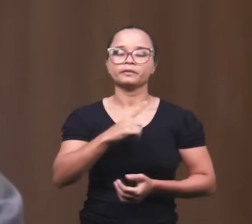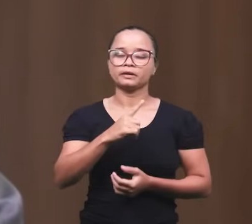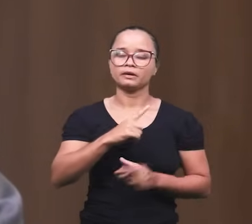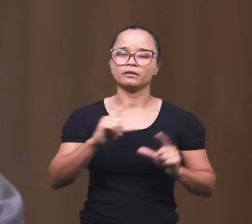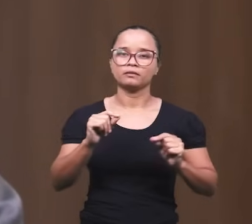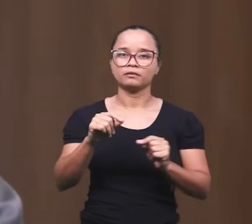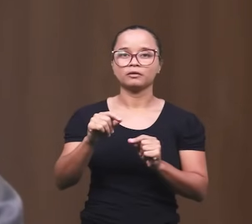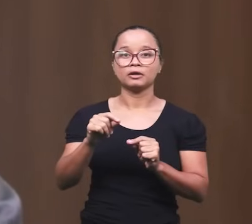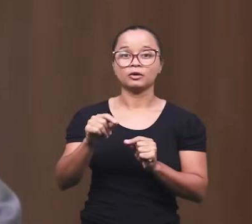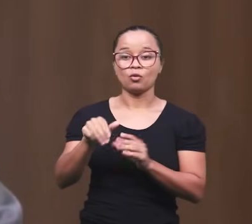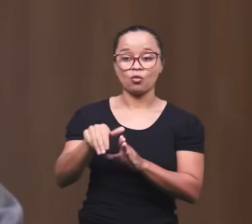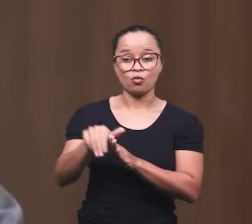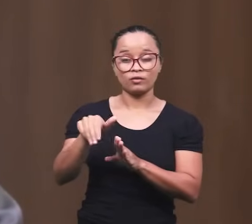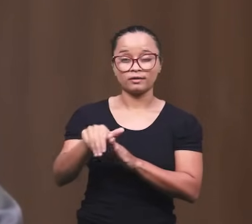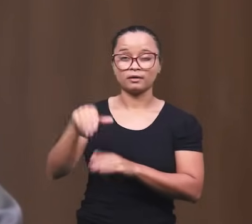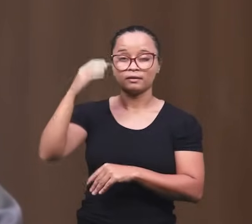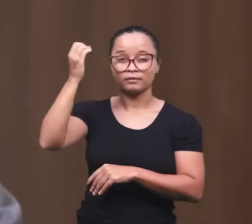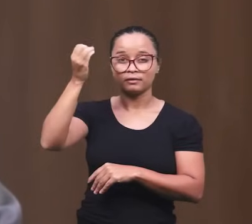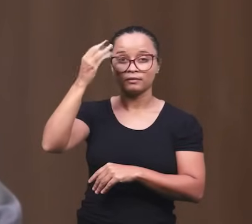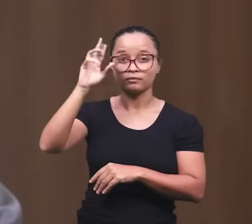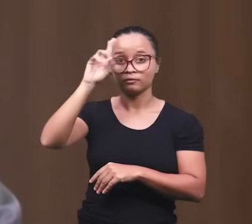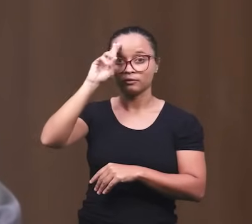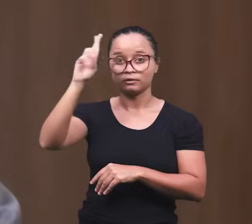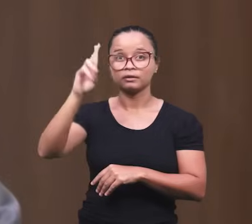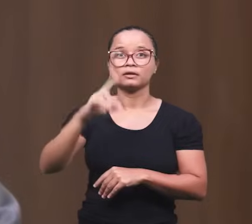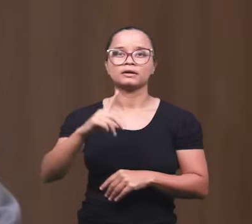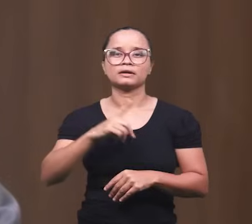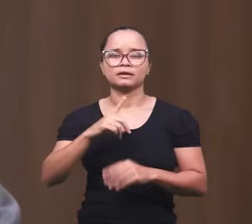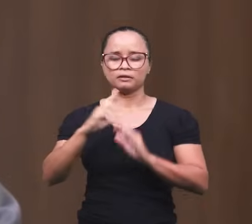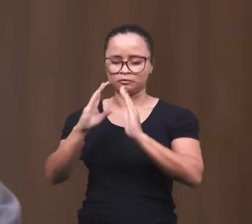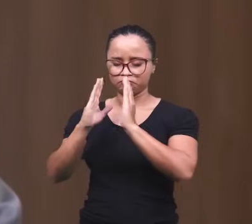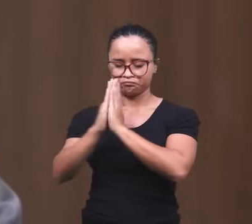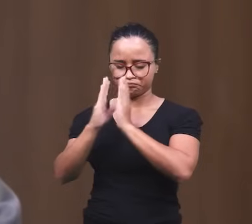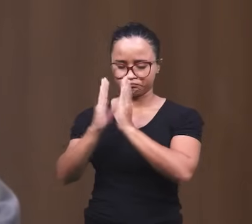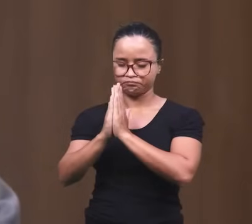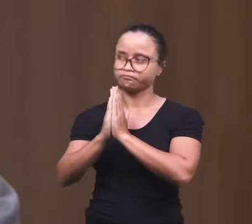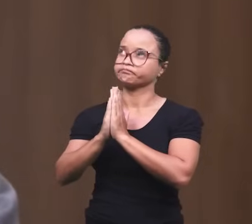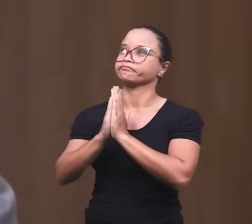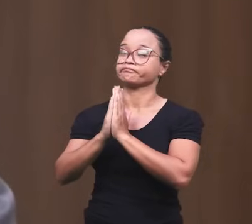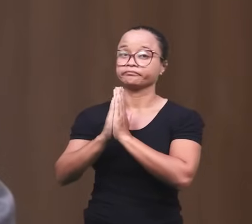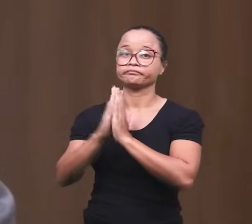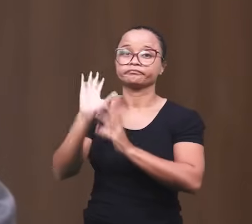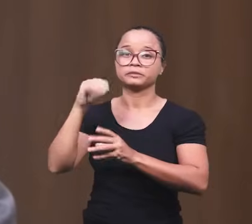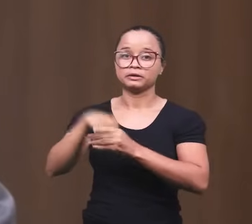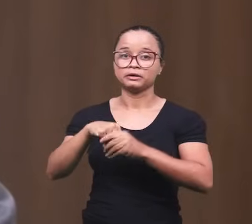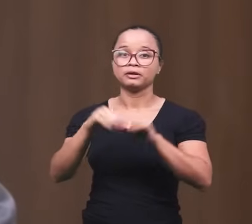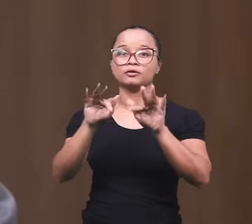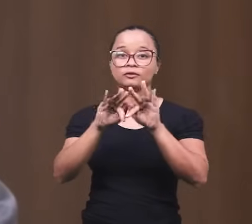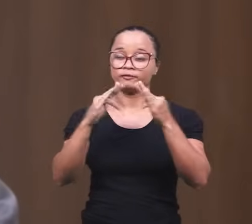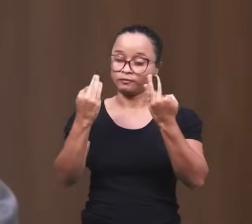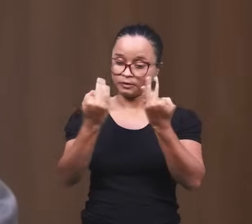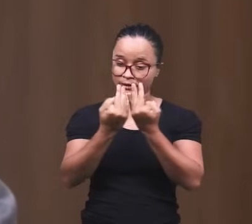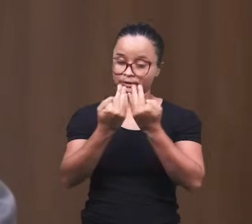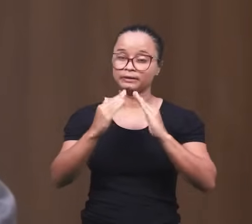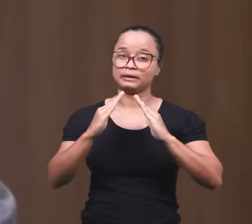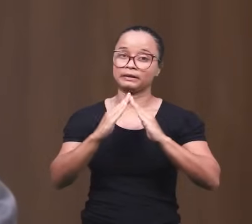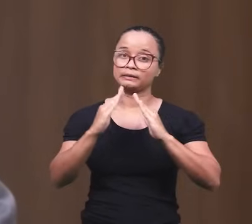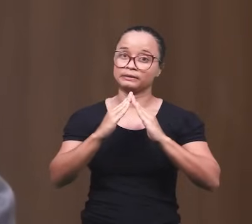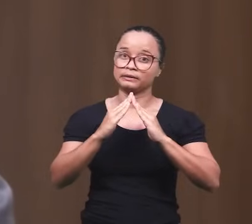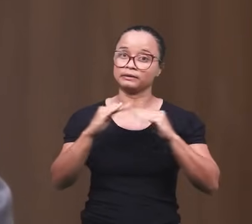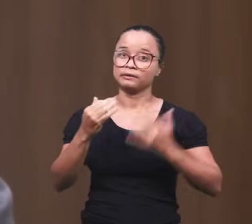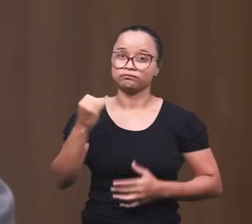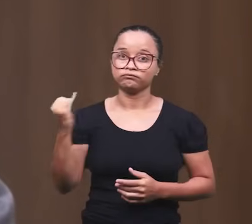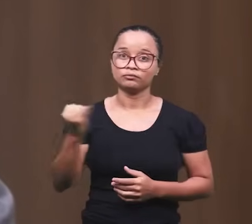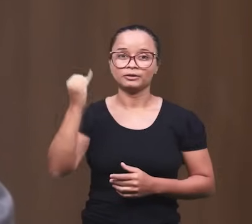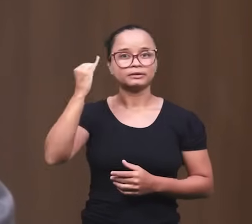a orientação do Senhor ela tem a busca ela tem a oração dentro do Lar Como como é